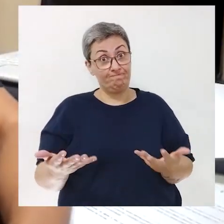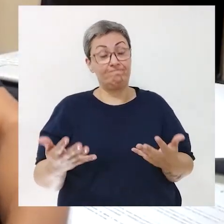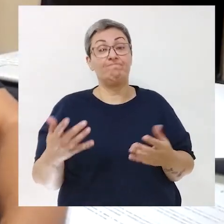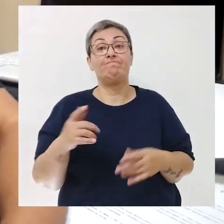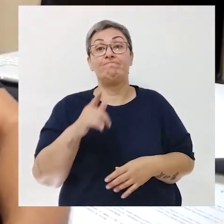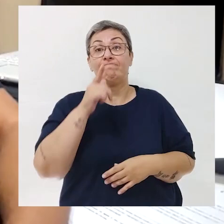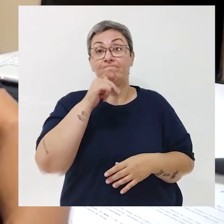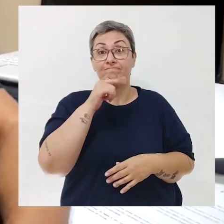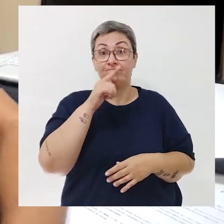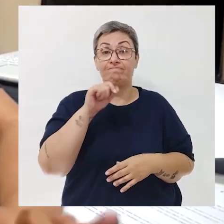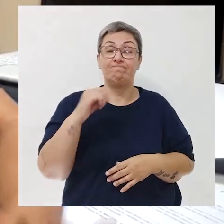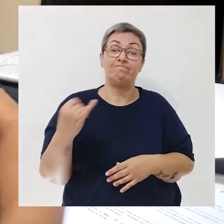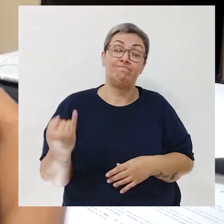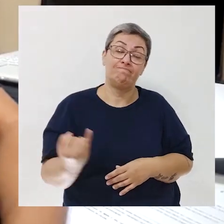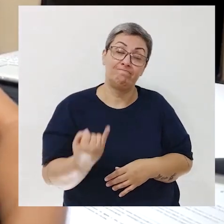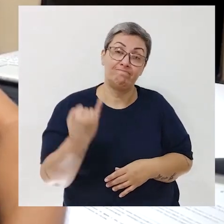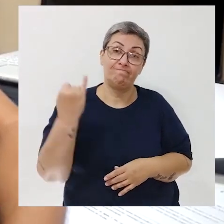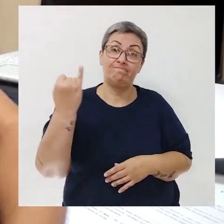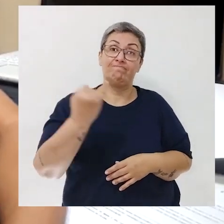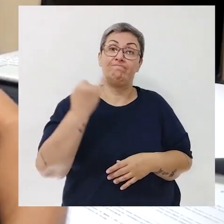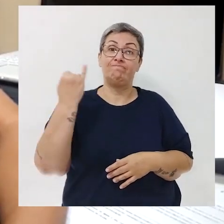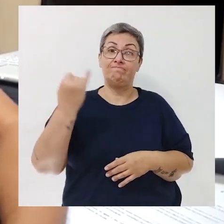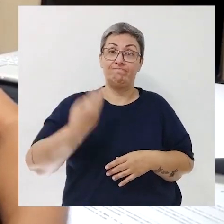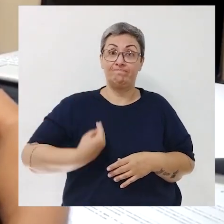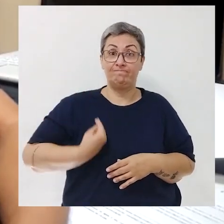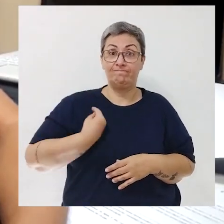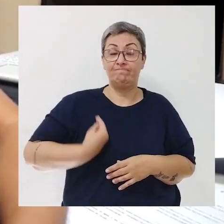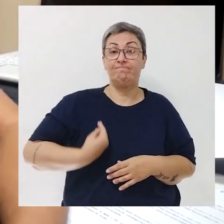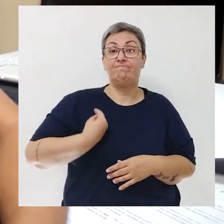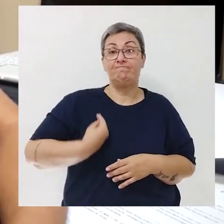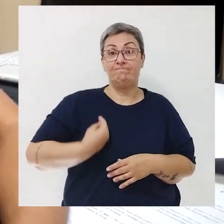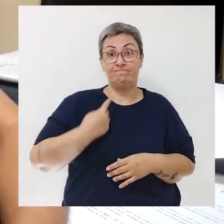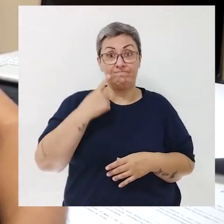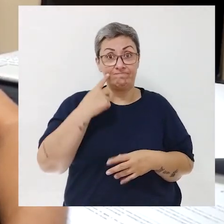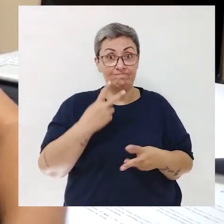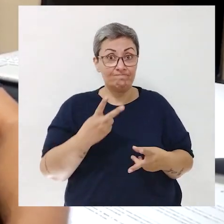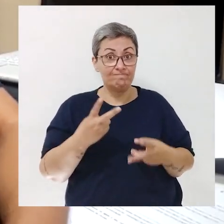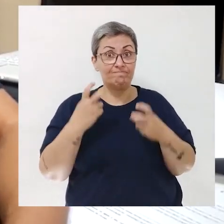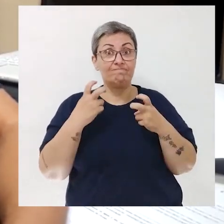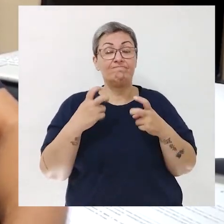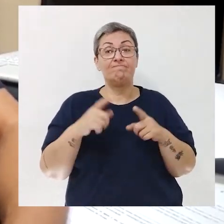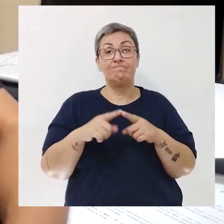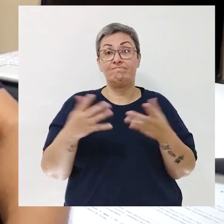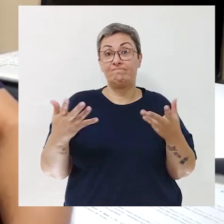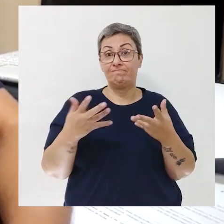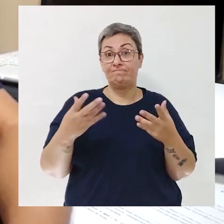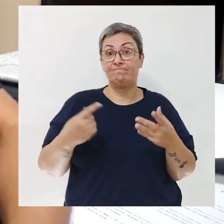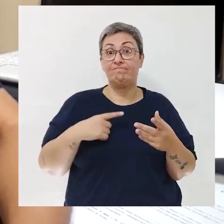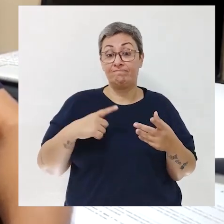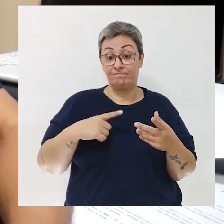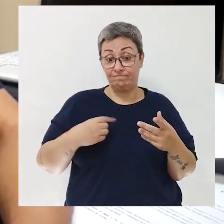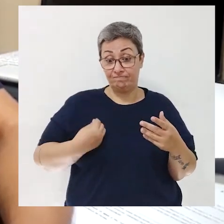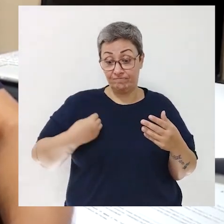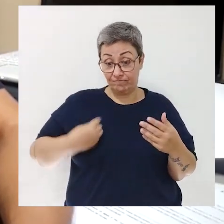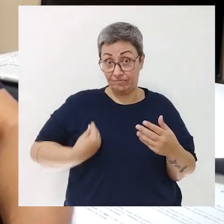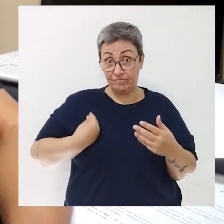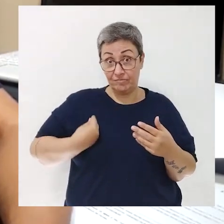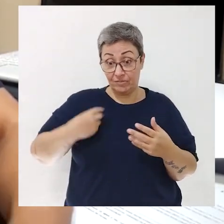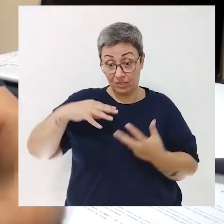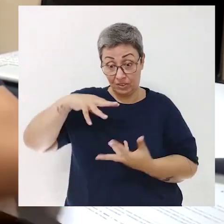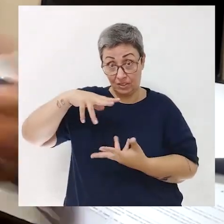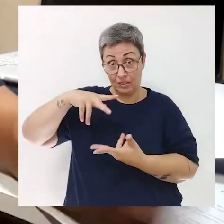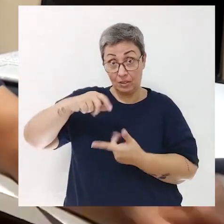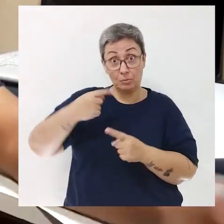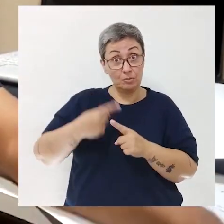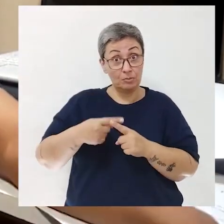Né? A água é essencial para a nossa sobrevivência, perceberam? Só existimos na Terra porque